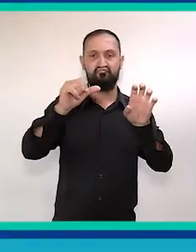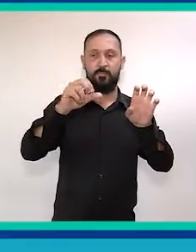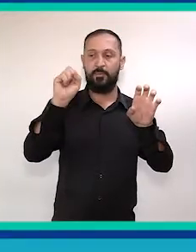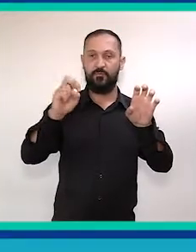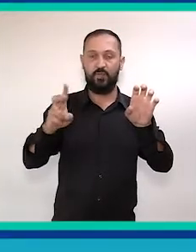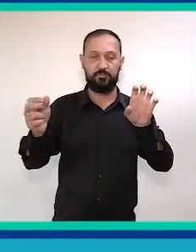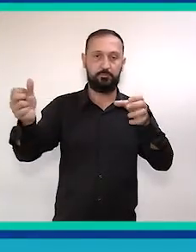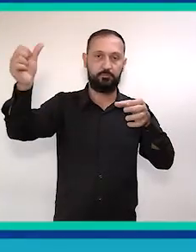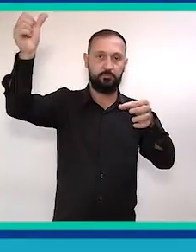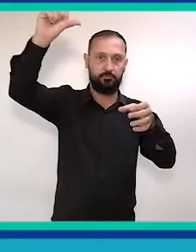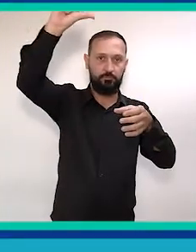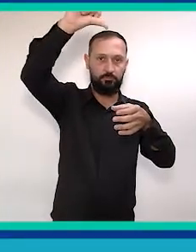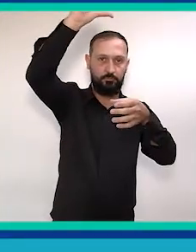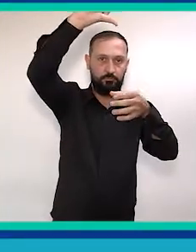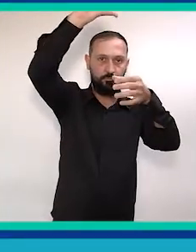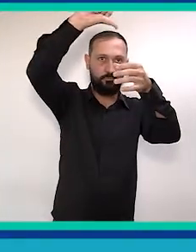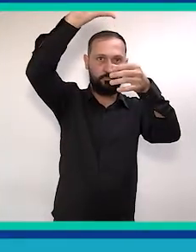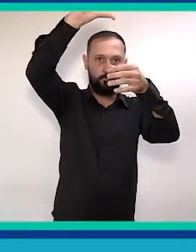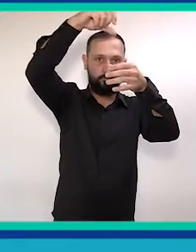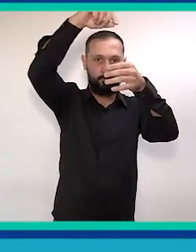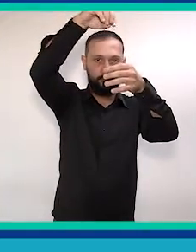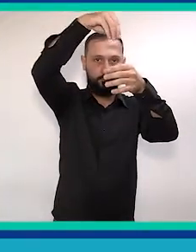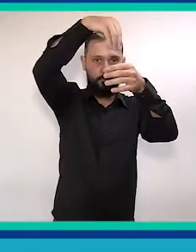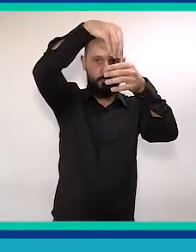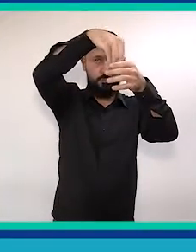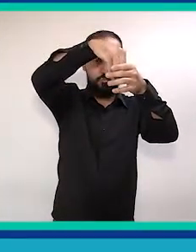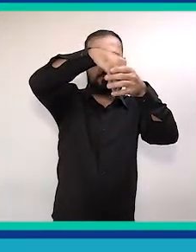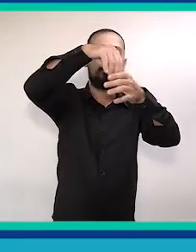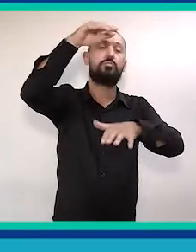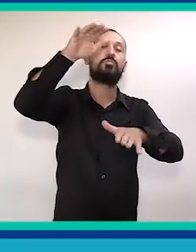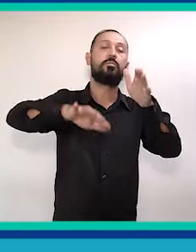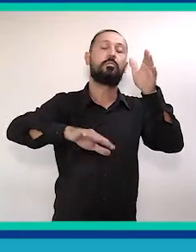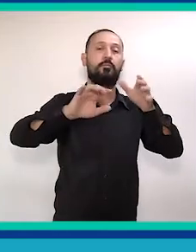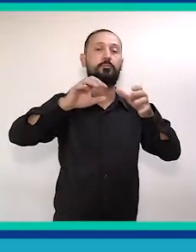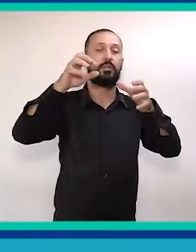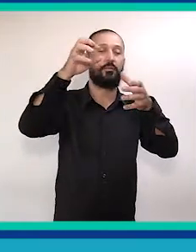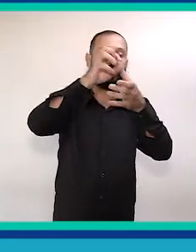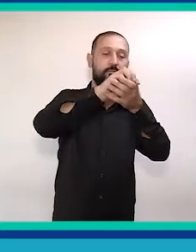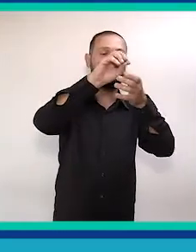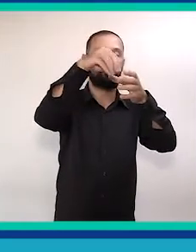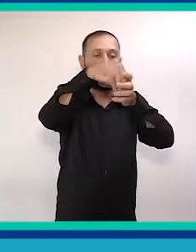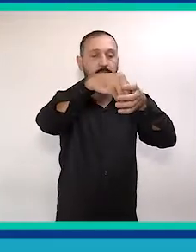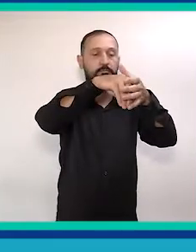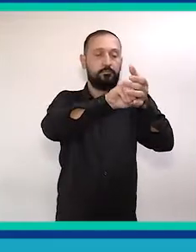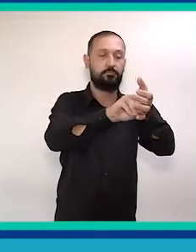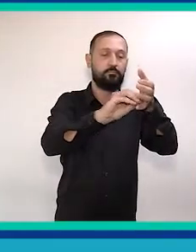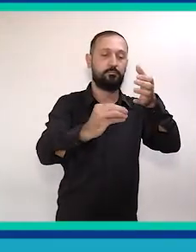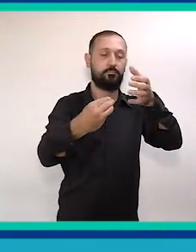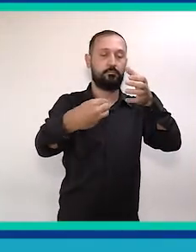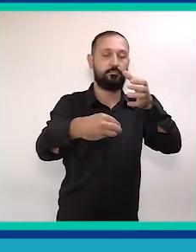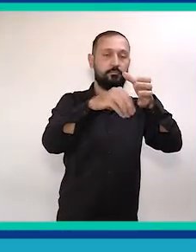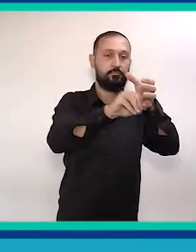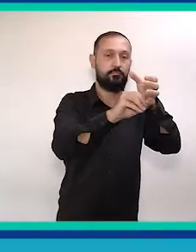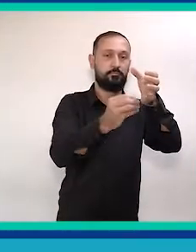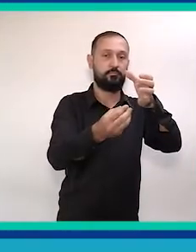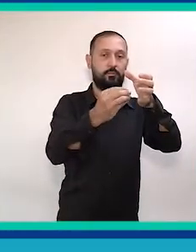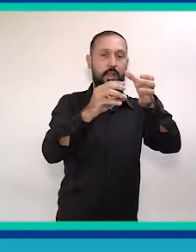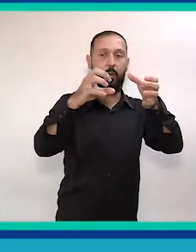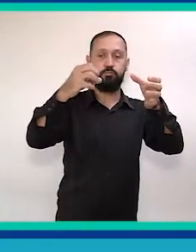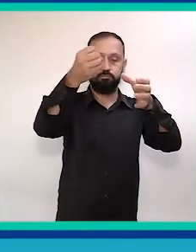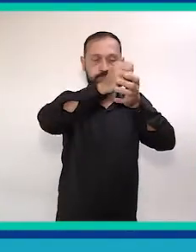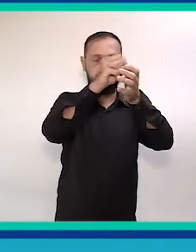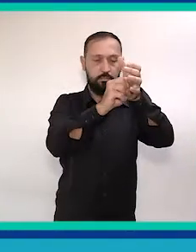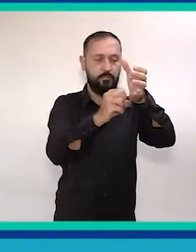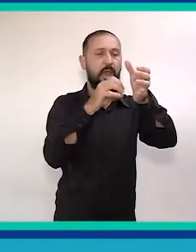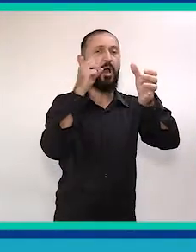a minha amostra de veneno aqui dentro, aqui em cima dessa resina, conforme ela vai descendo a minha resina,